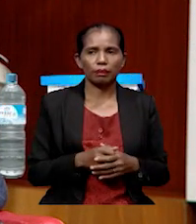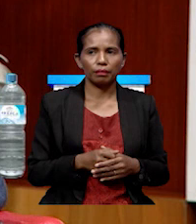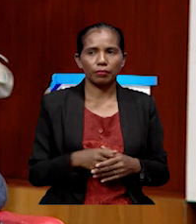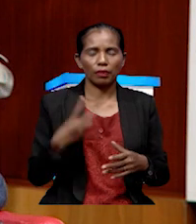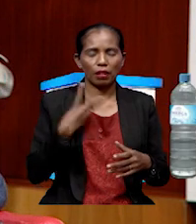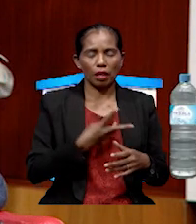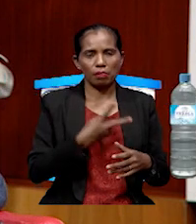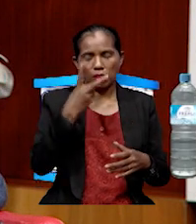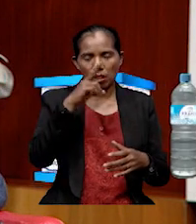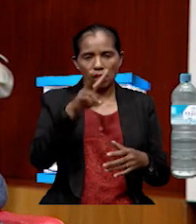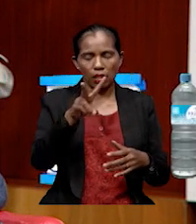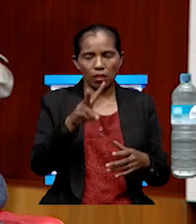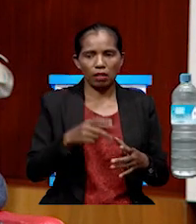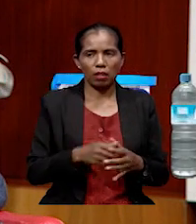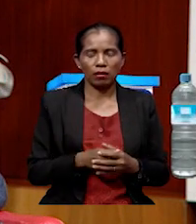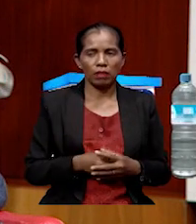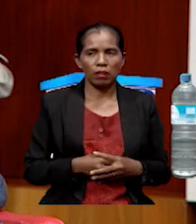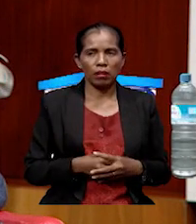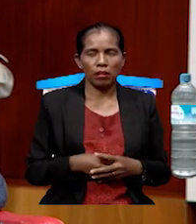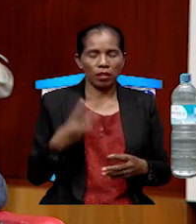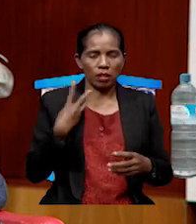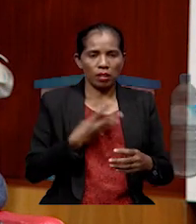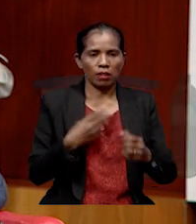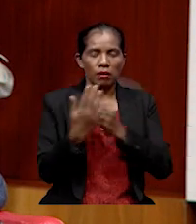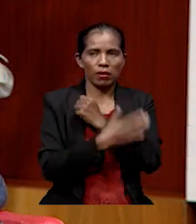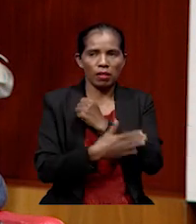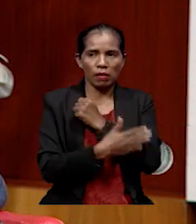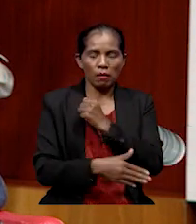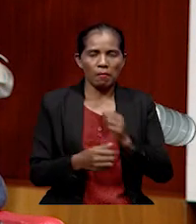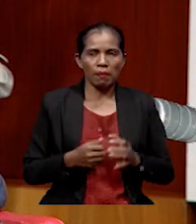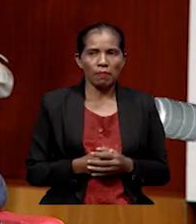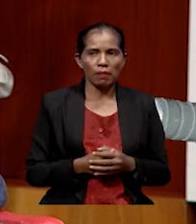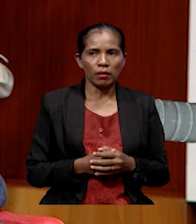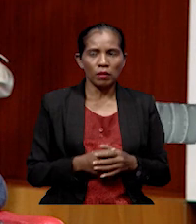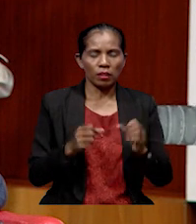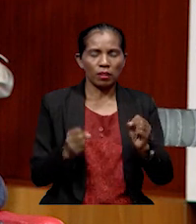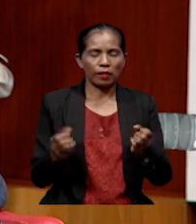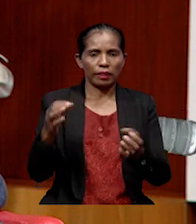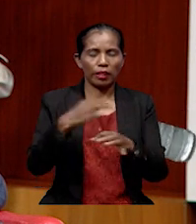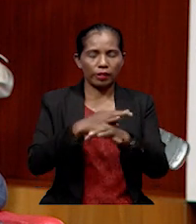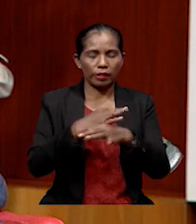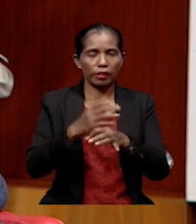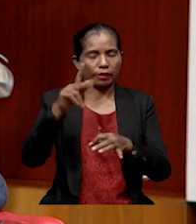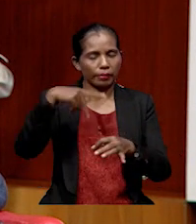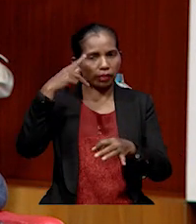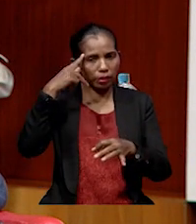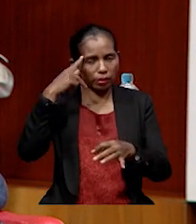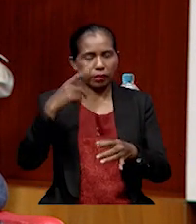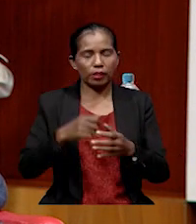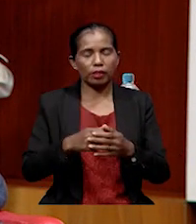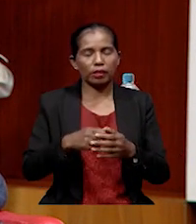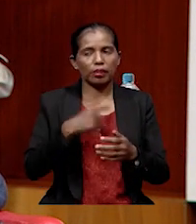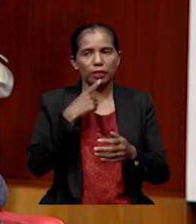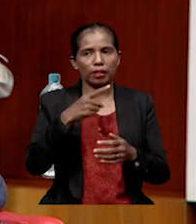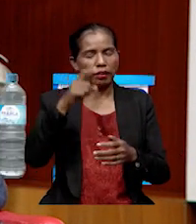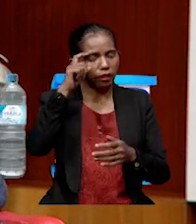mim recata ita itani raine, né? Precisa regeneração política. Exatamente, buat nebe mausana na tete ba a